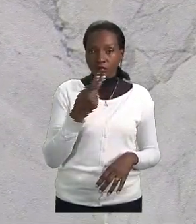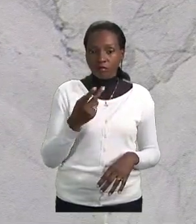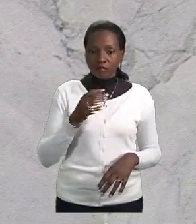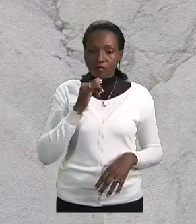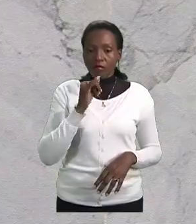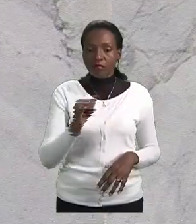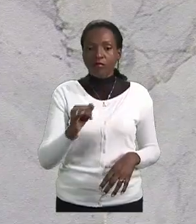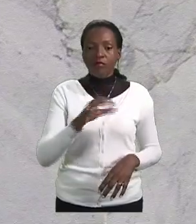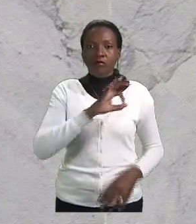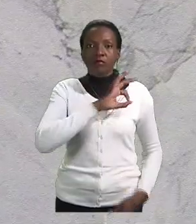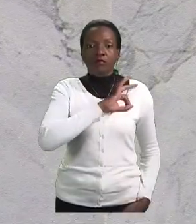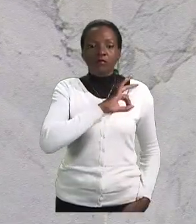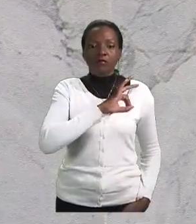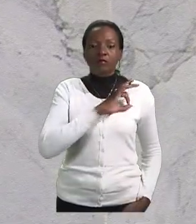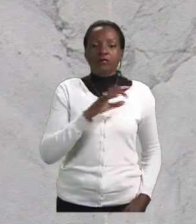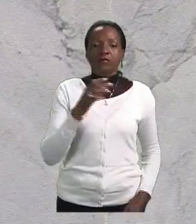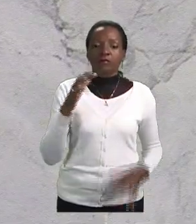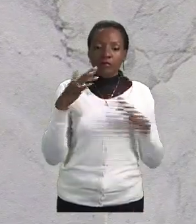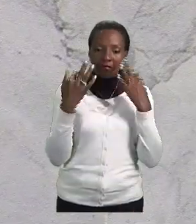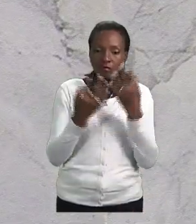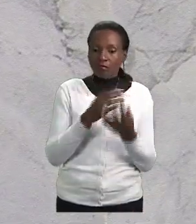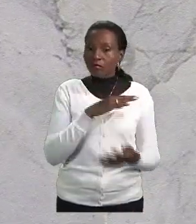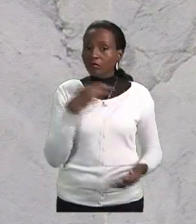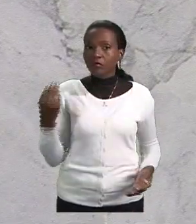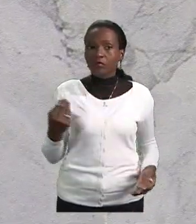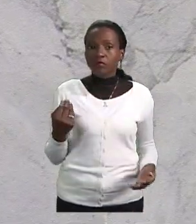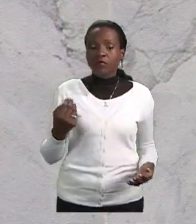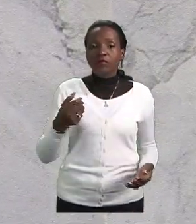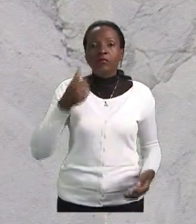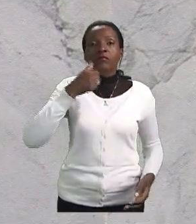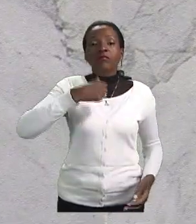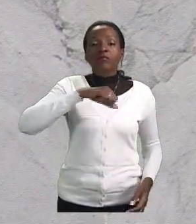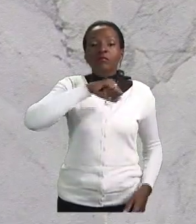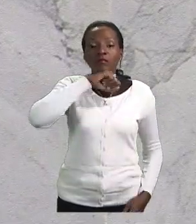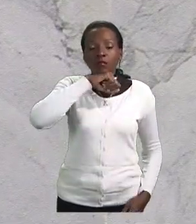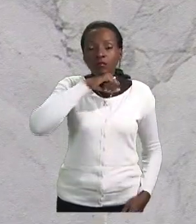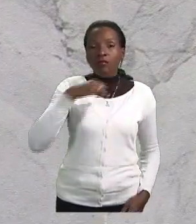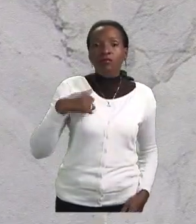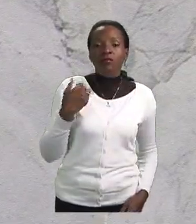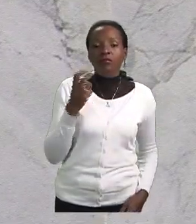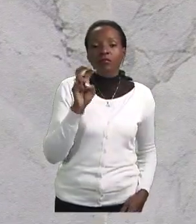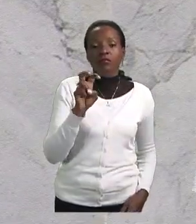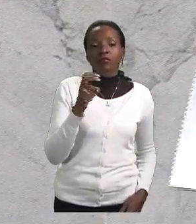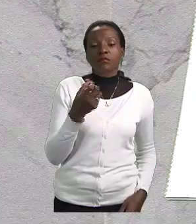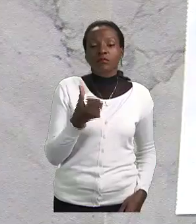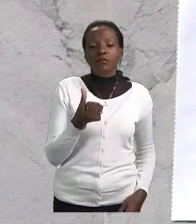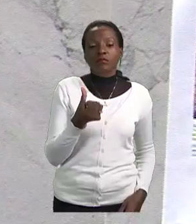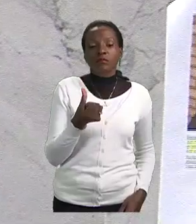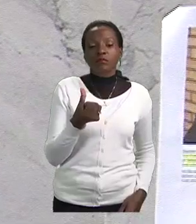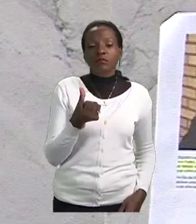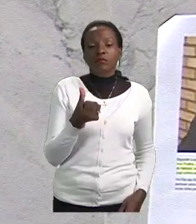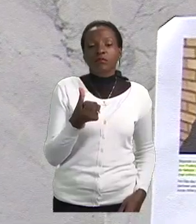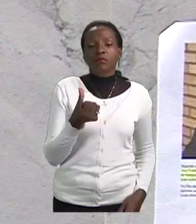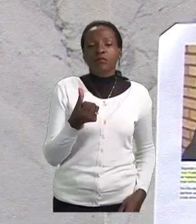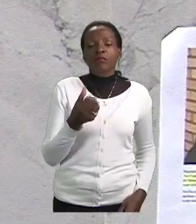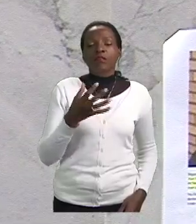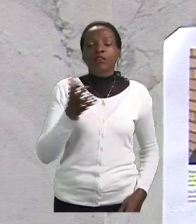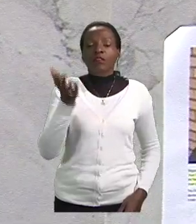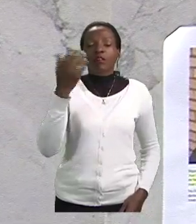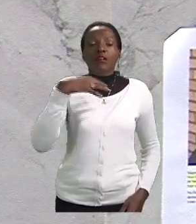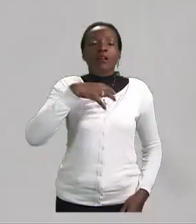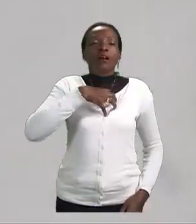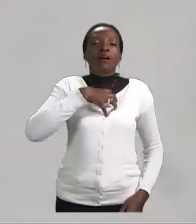policial que ele havia morrido a mãe dele maria josé fontes de 56 anos favor passou mal